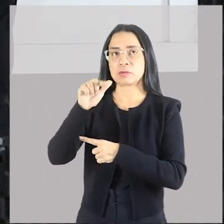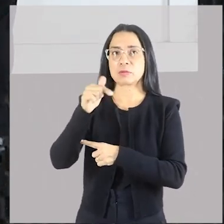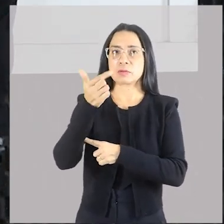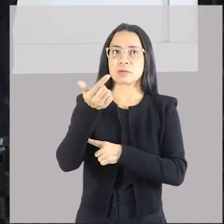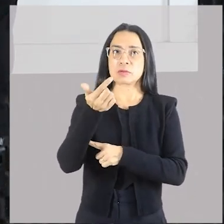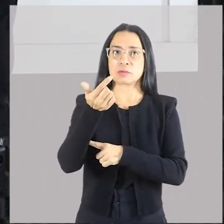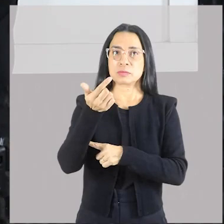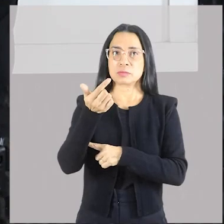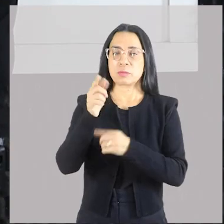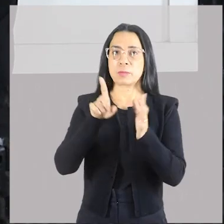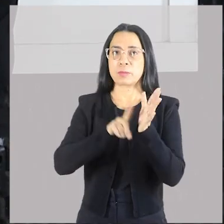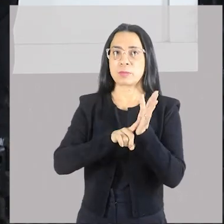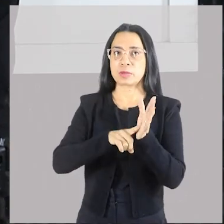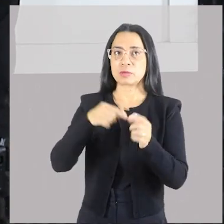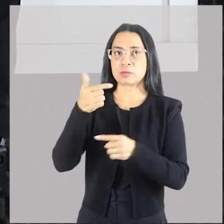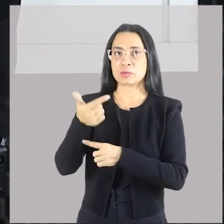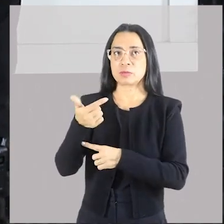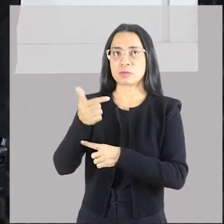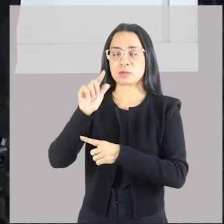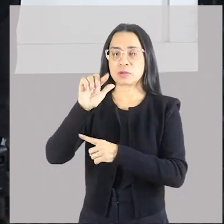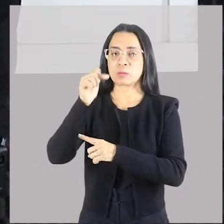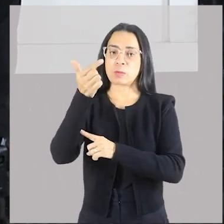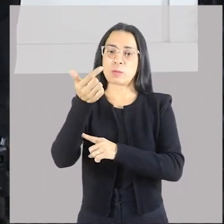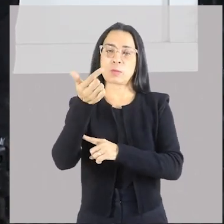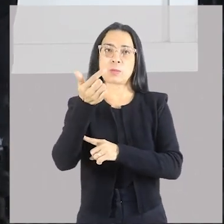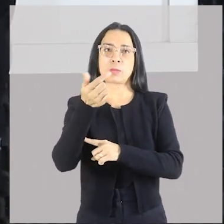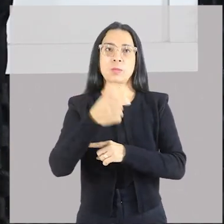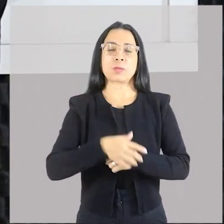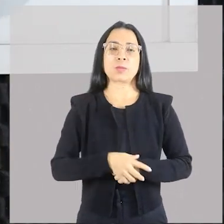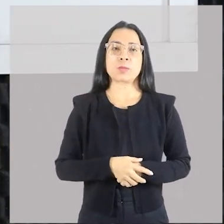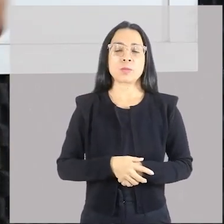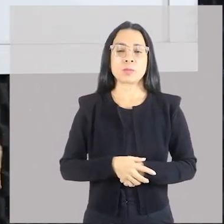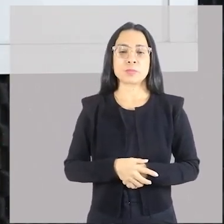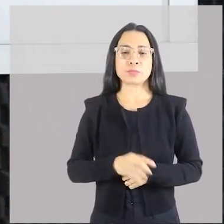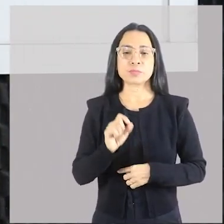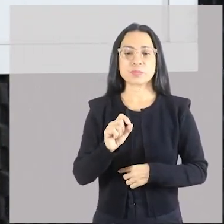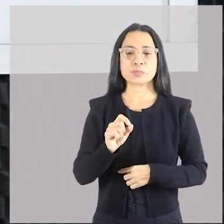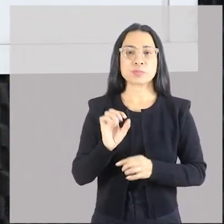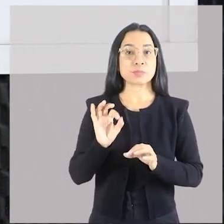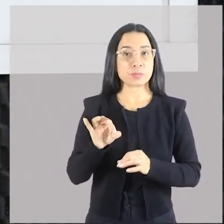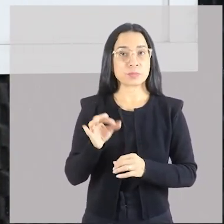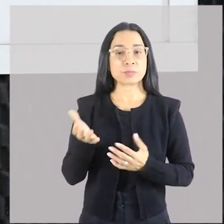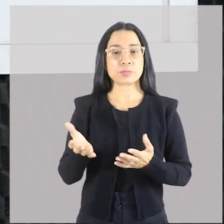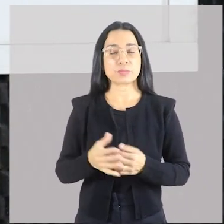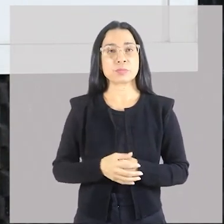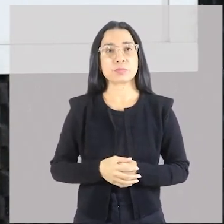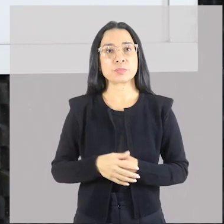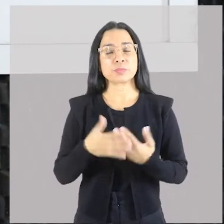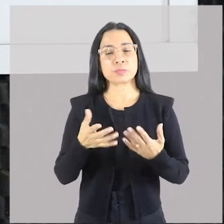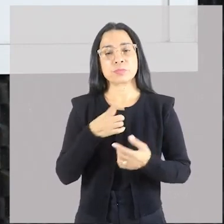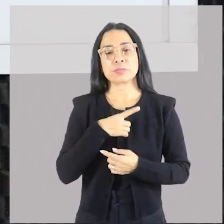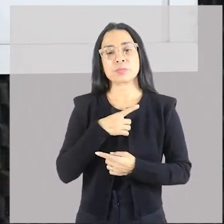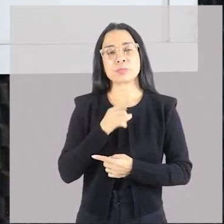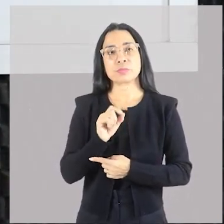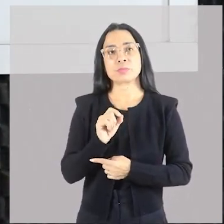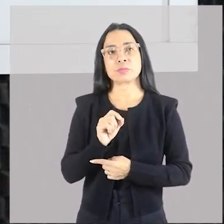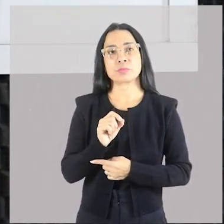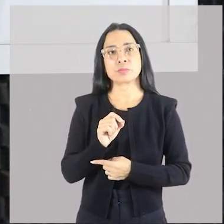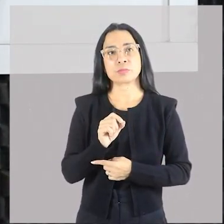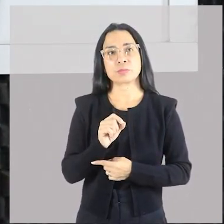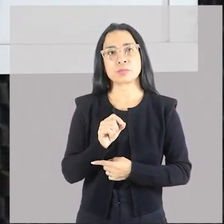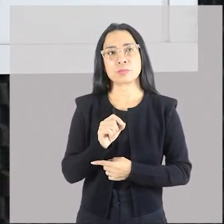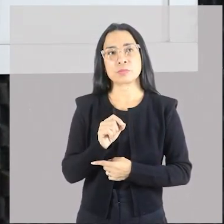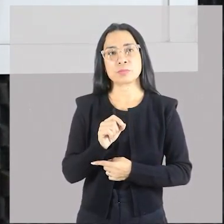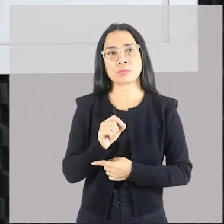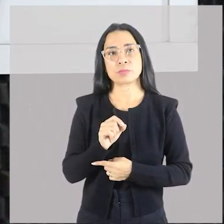quadrado menos o 2 ao quadrado. Perfeito? Então, nós temos que